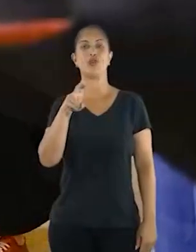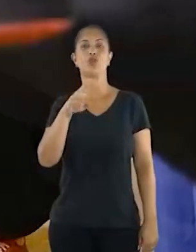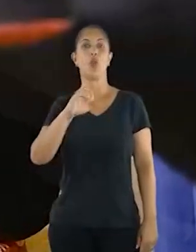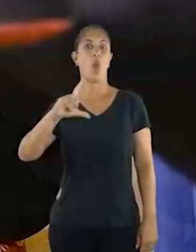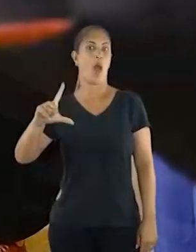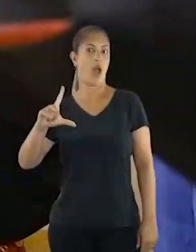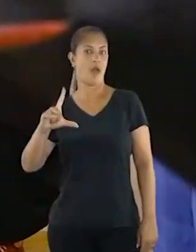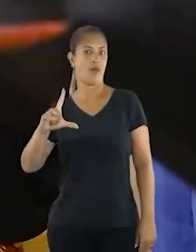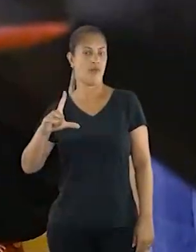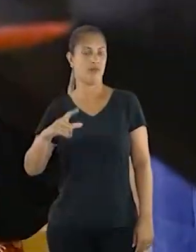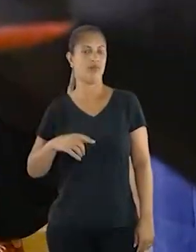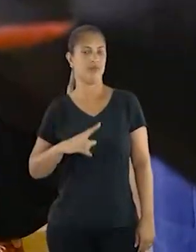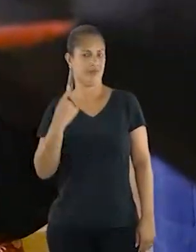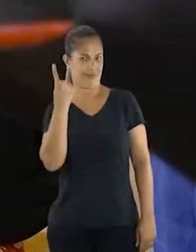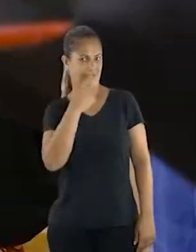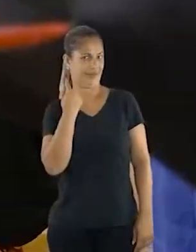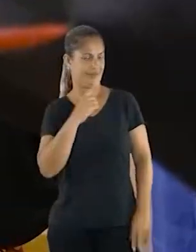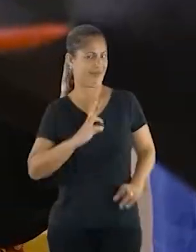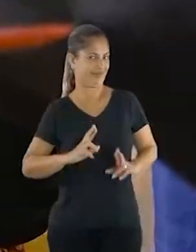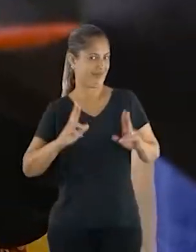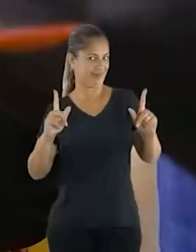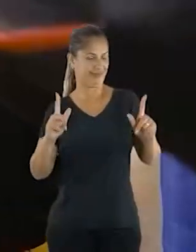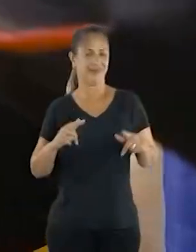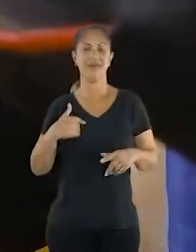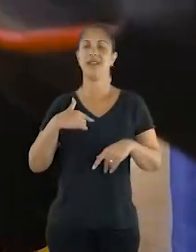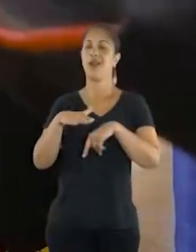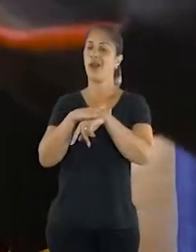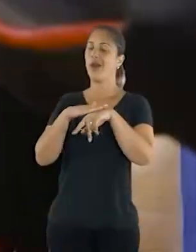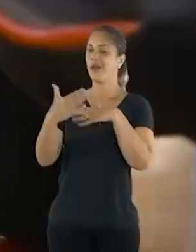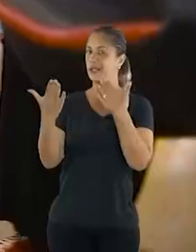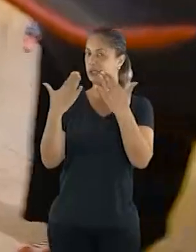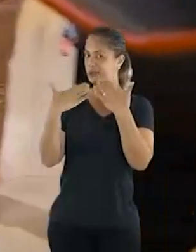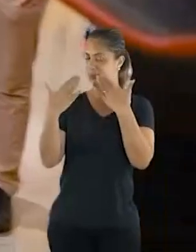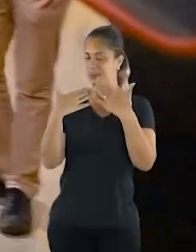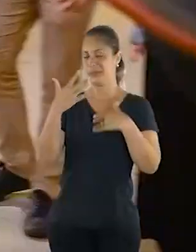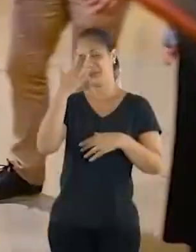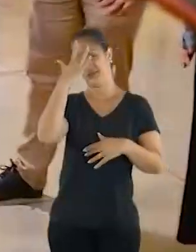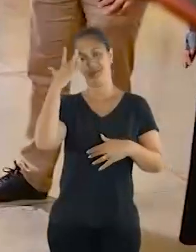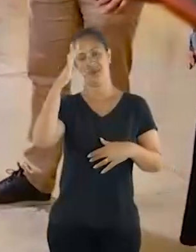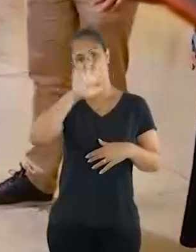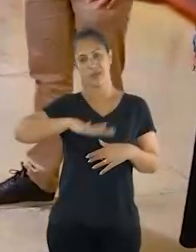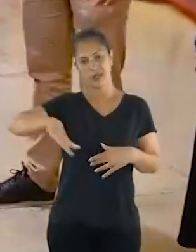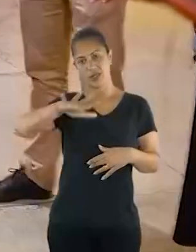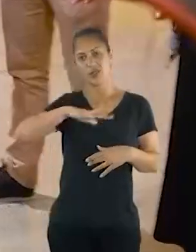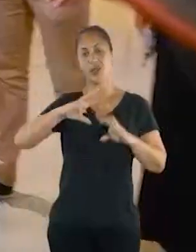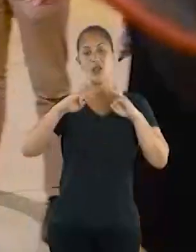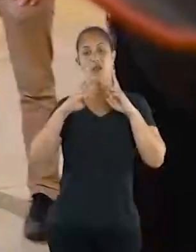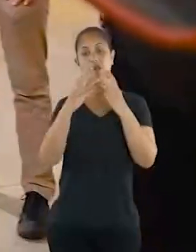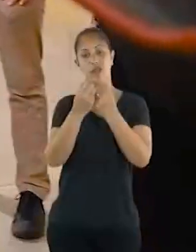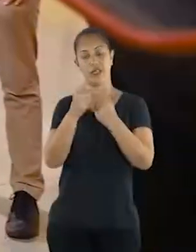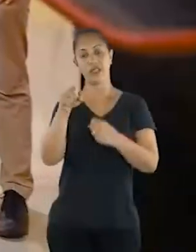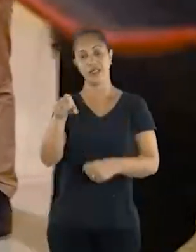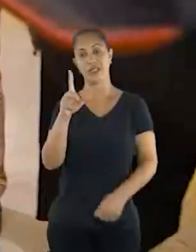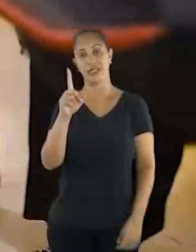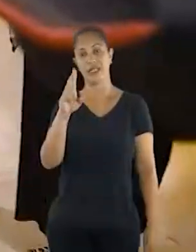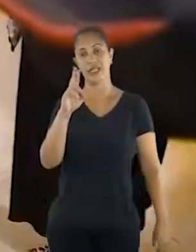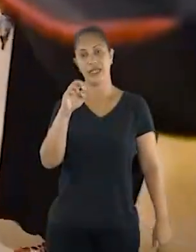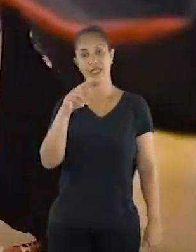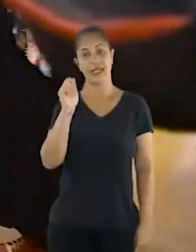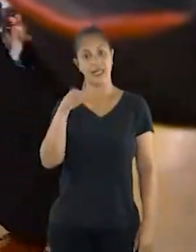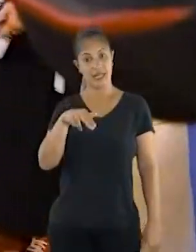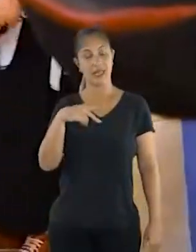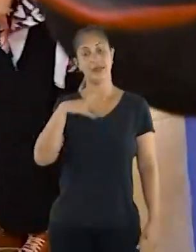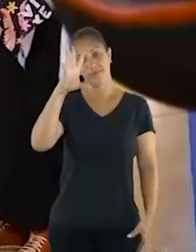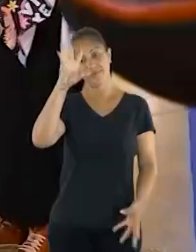A cara dele. Então, a gente acabou conversando com o pessoal da oficina Brenan e nós chegamos